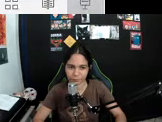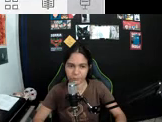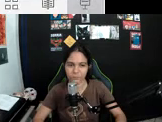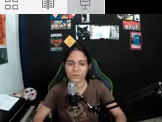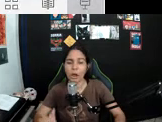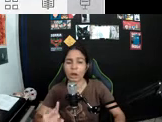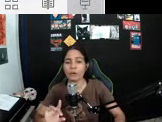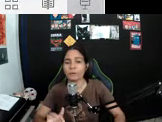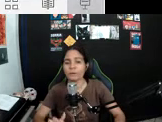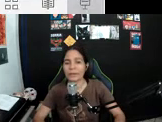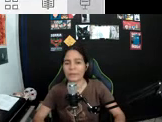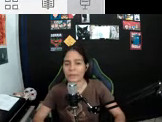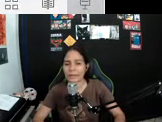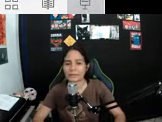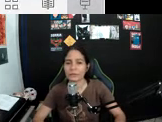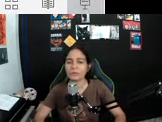superior.